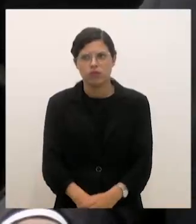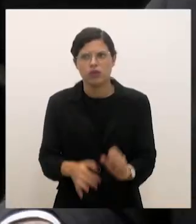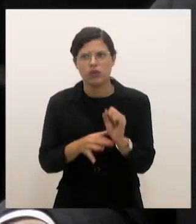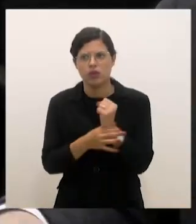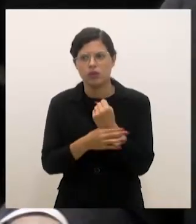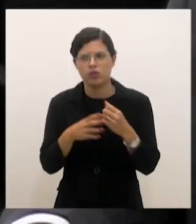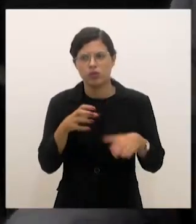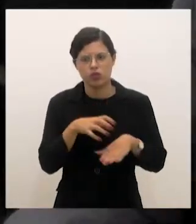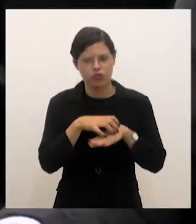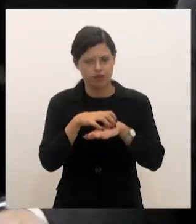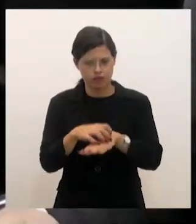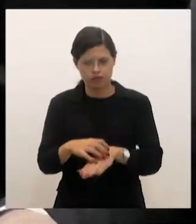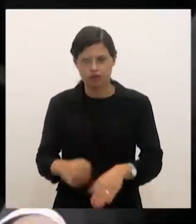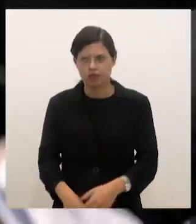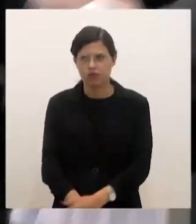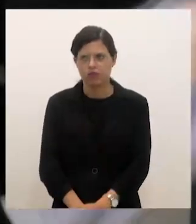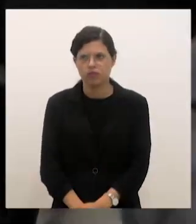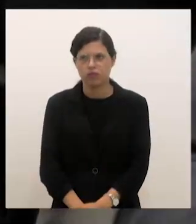deslocamento.